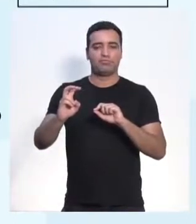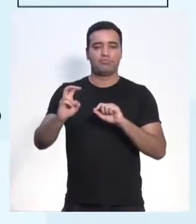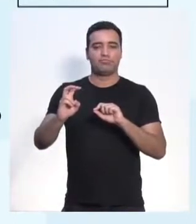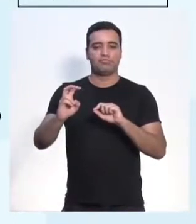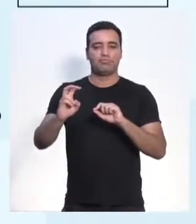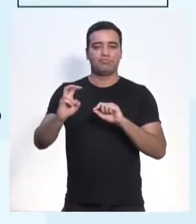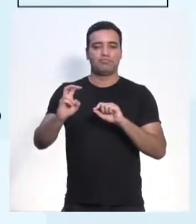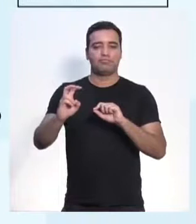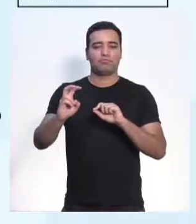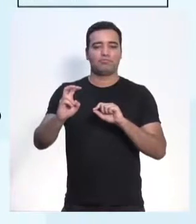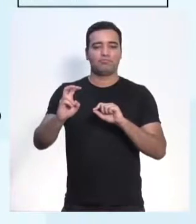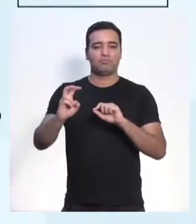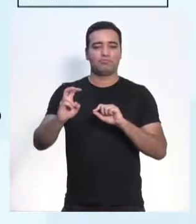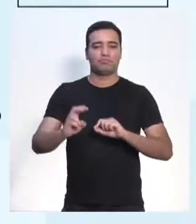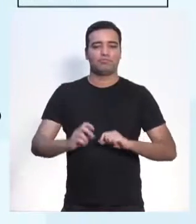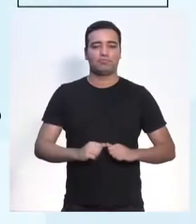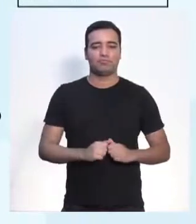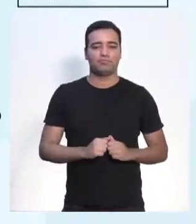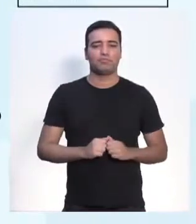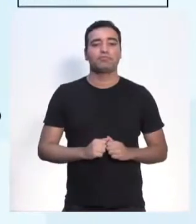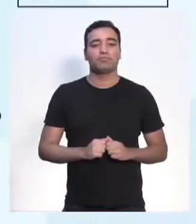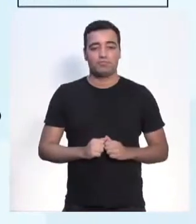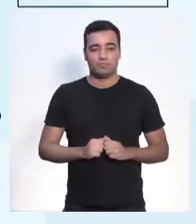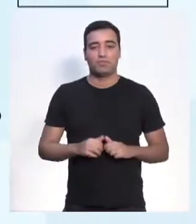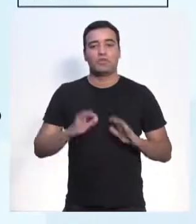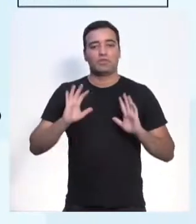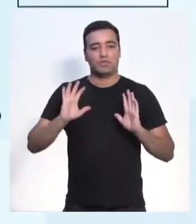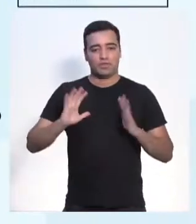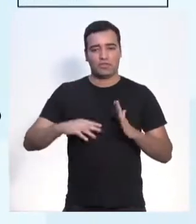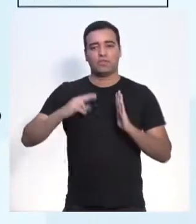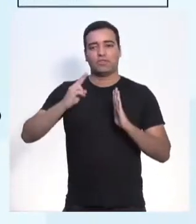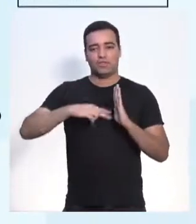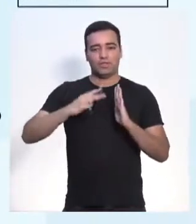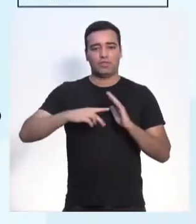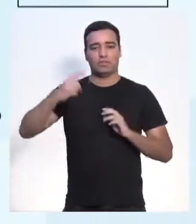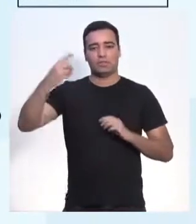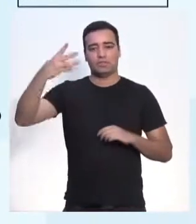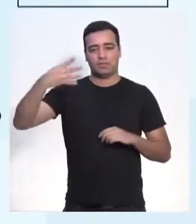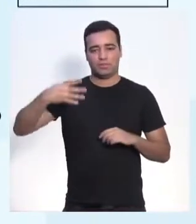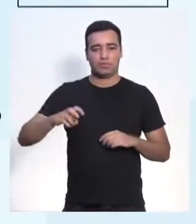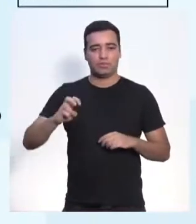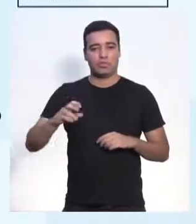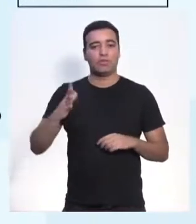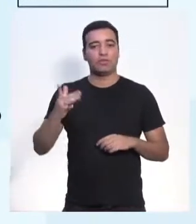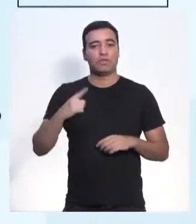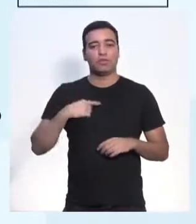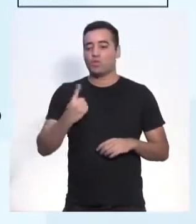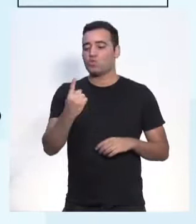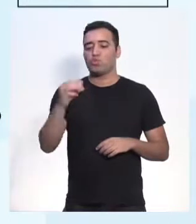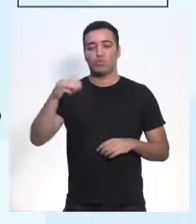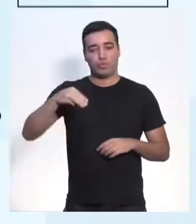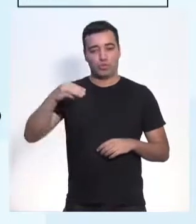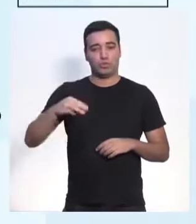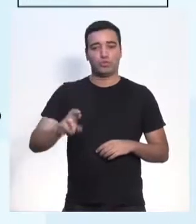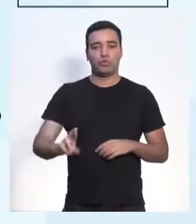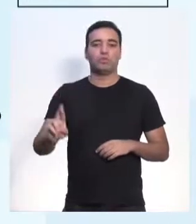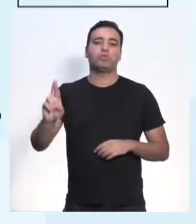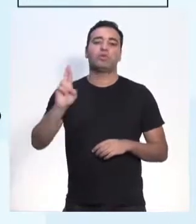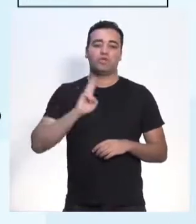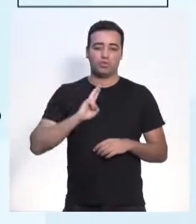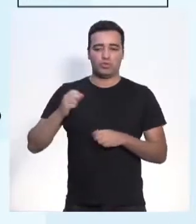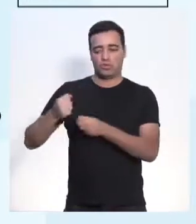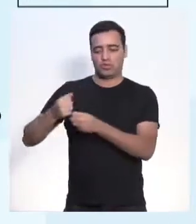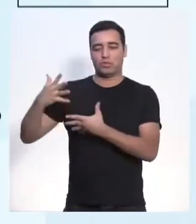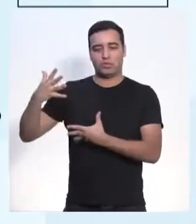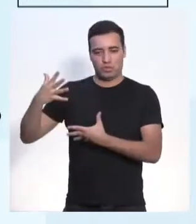into chemical energy. Então já acabei a leitura. Vocês têm agora aí um minutinho para colocar no